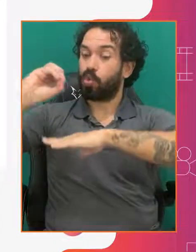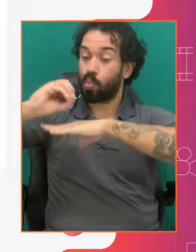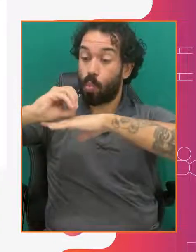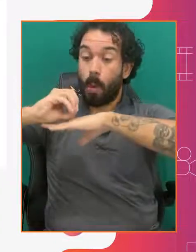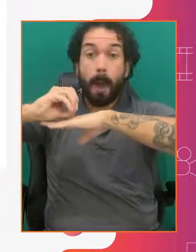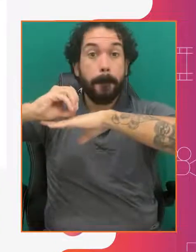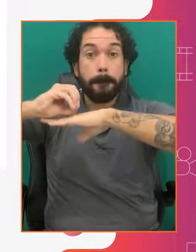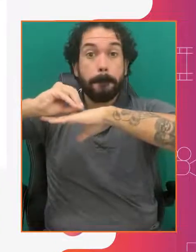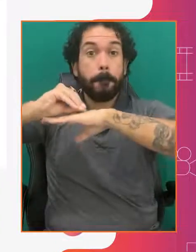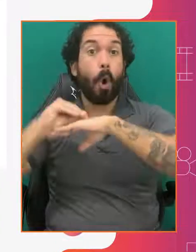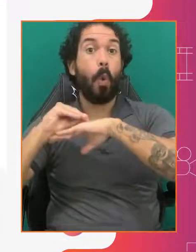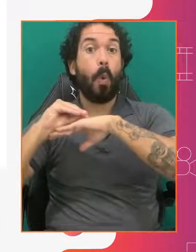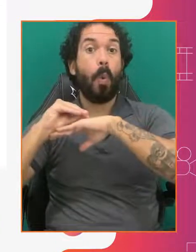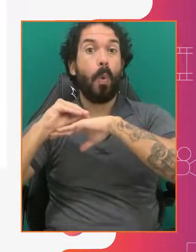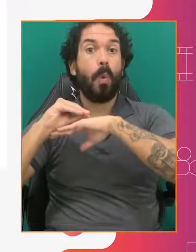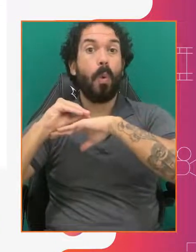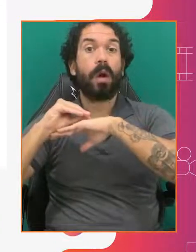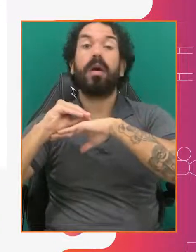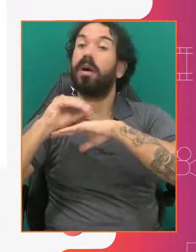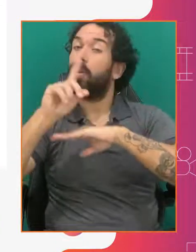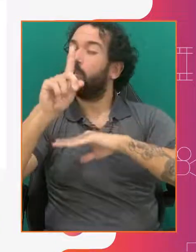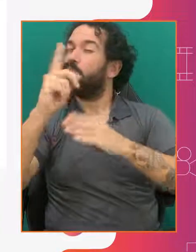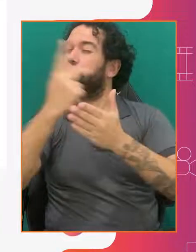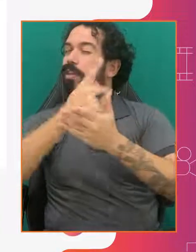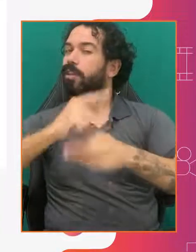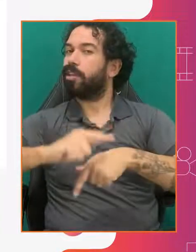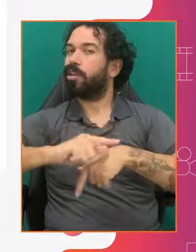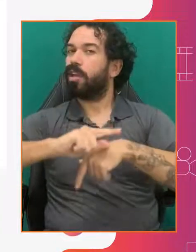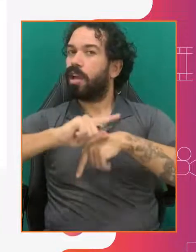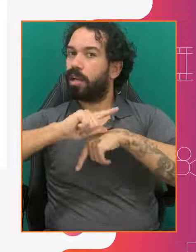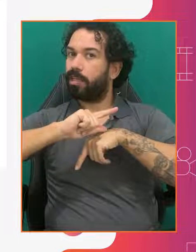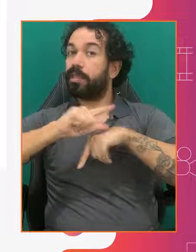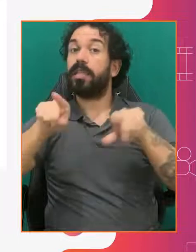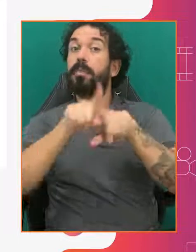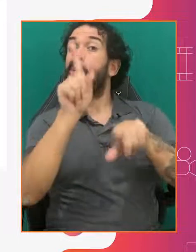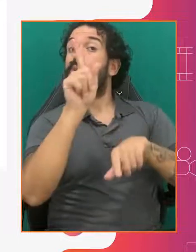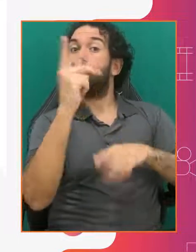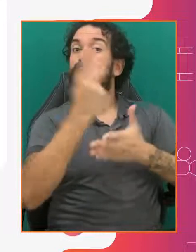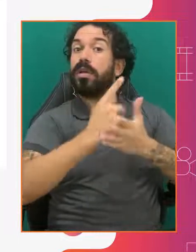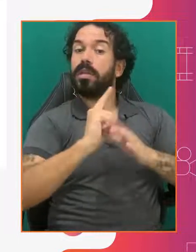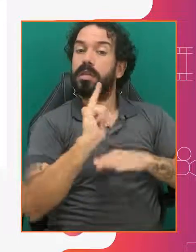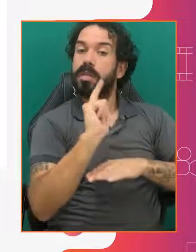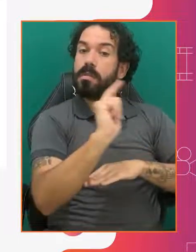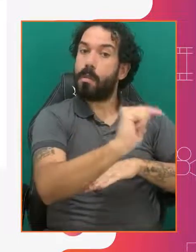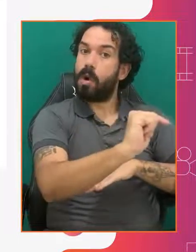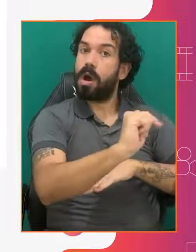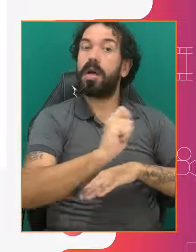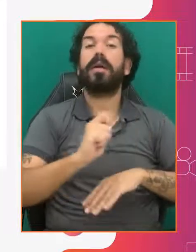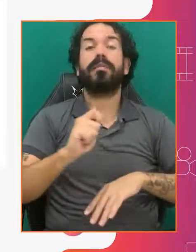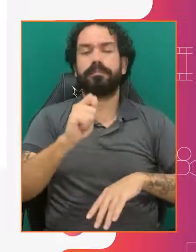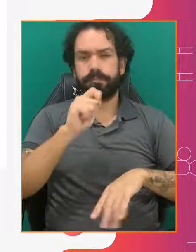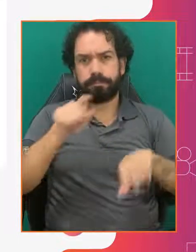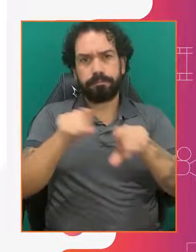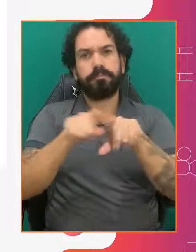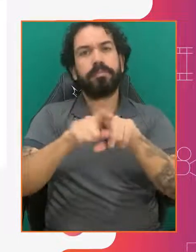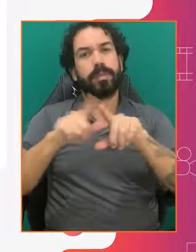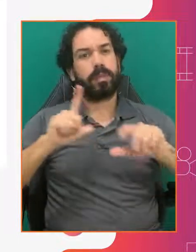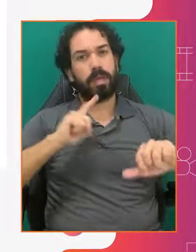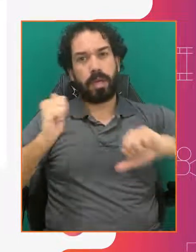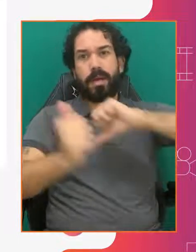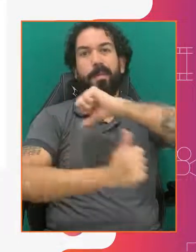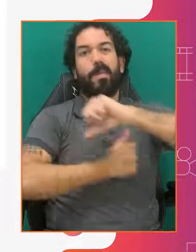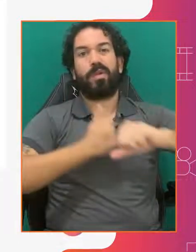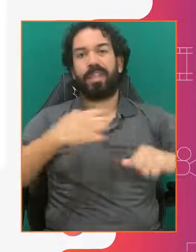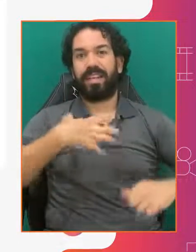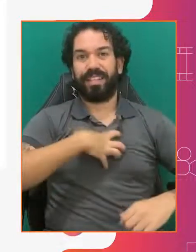E também um desenho antes e um desenho depois de a bola tocar no chão, ele também vai passar por alteração